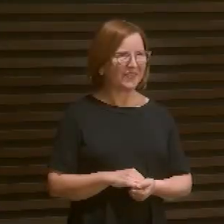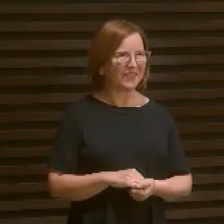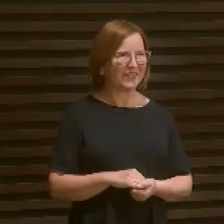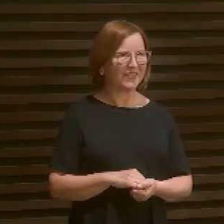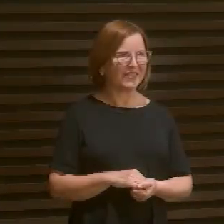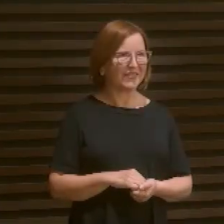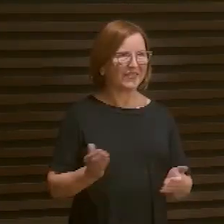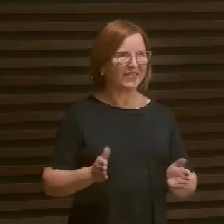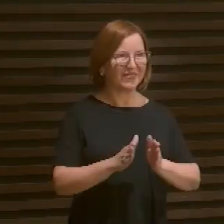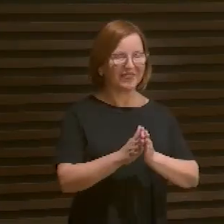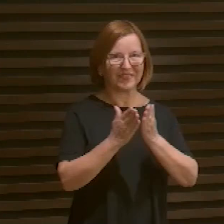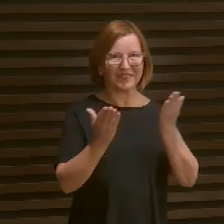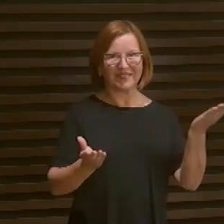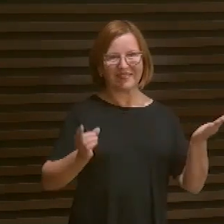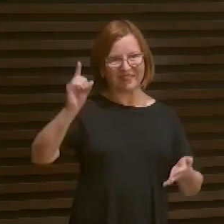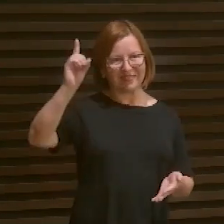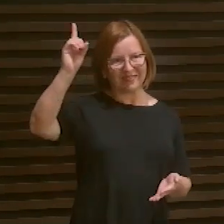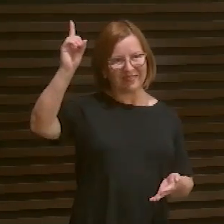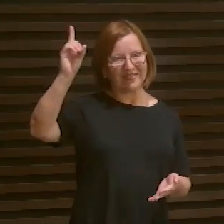Vamos abrir as nossas Bíblias